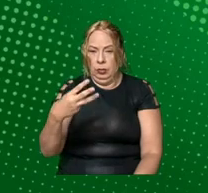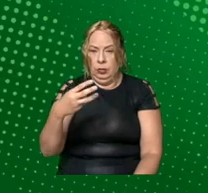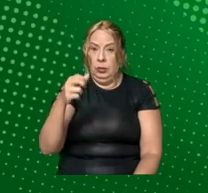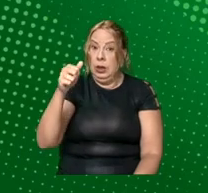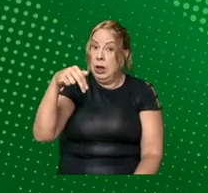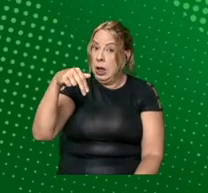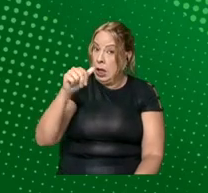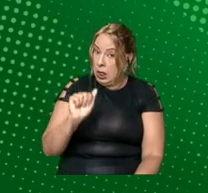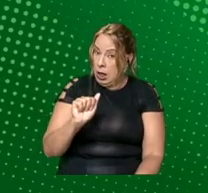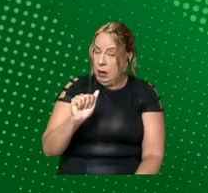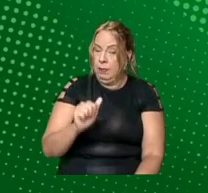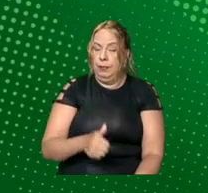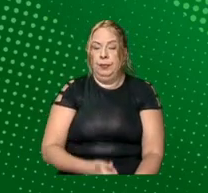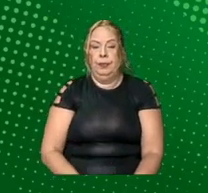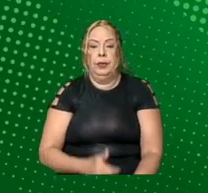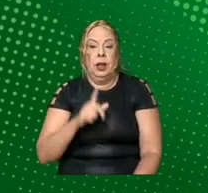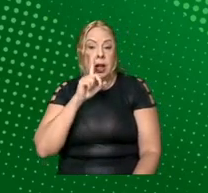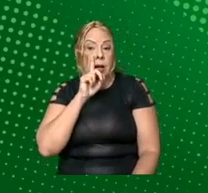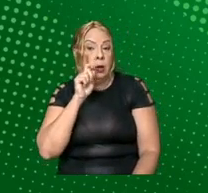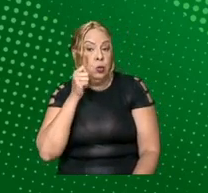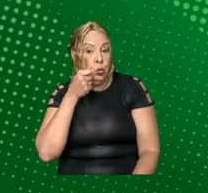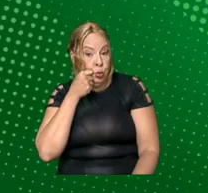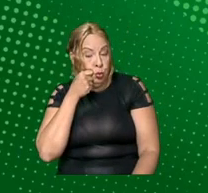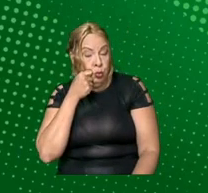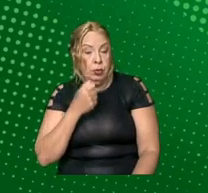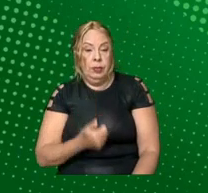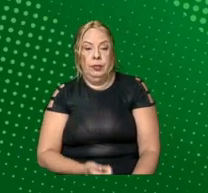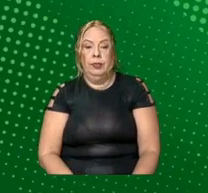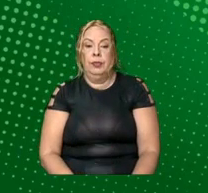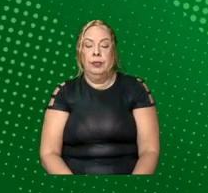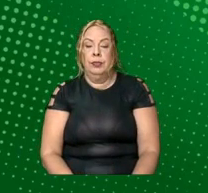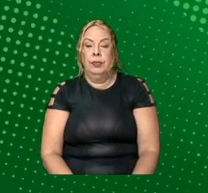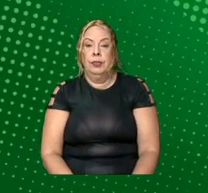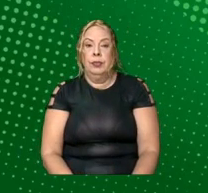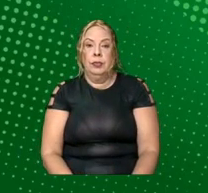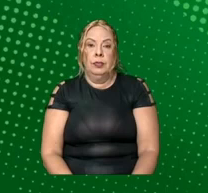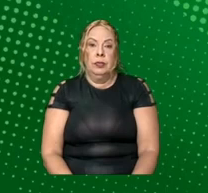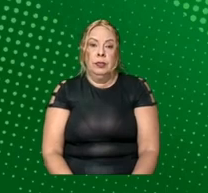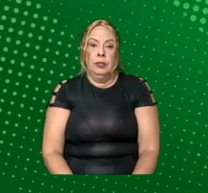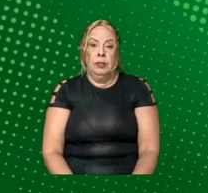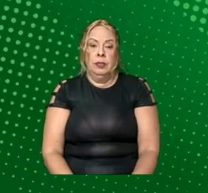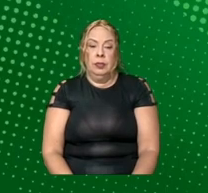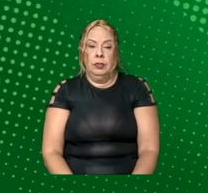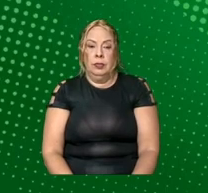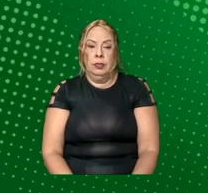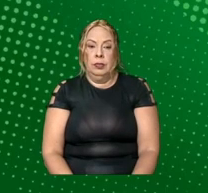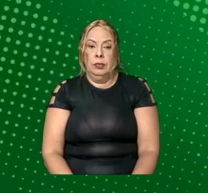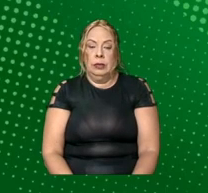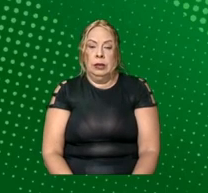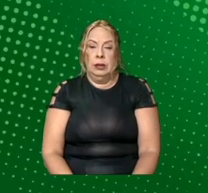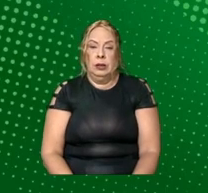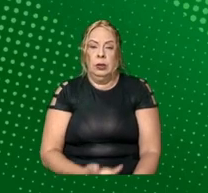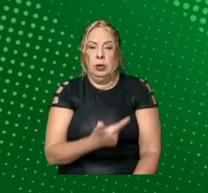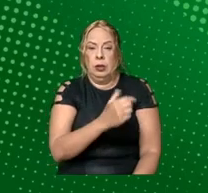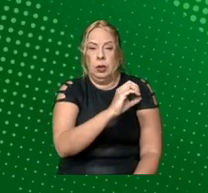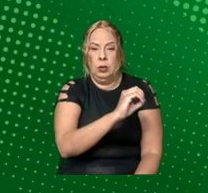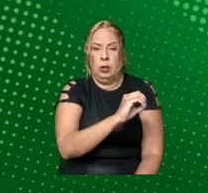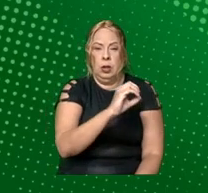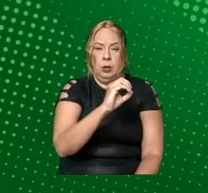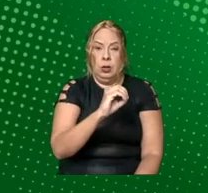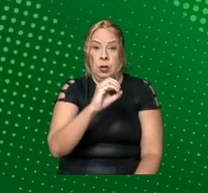012753, Ana Belmira, é de Aracaju, adquiriu com a vendedora Alice Pé Quente do G Barbosa, Francisco Porto. Olha que belo número,